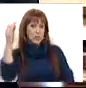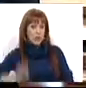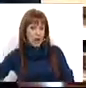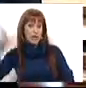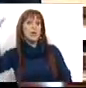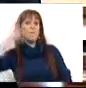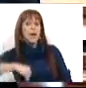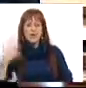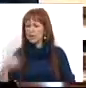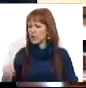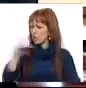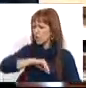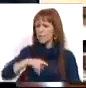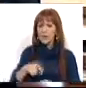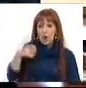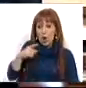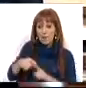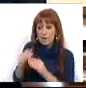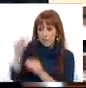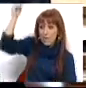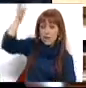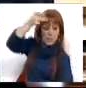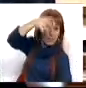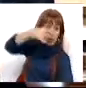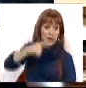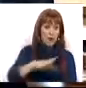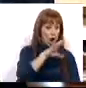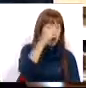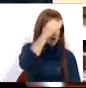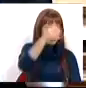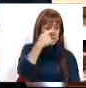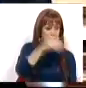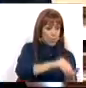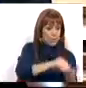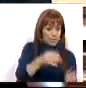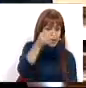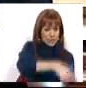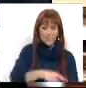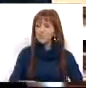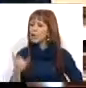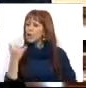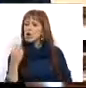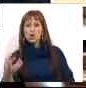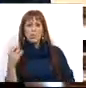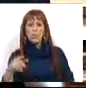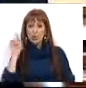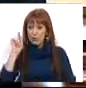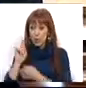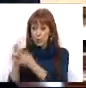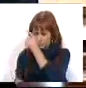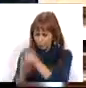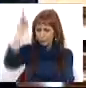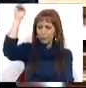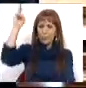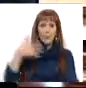mais ricos tinham um rendimento 9 vezes superior aos 10% mais pobres. Em 2013, este valor